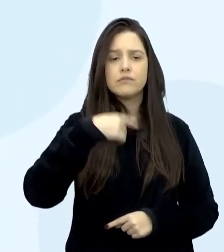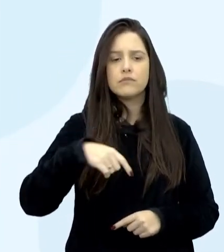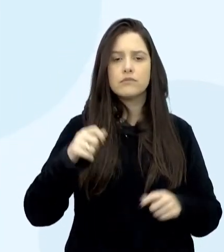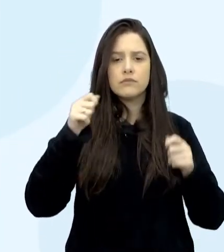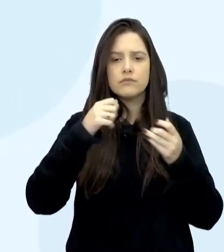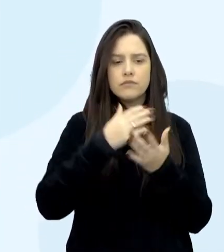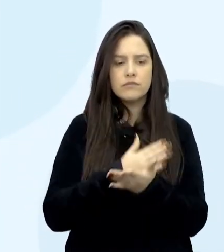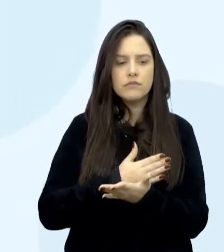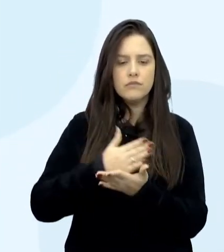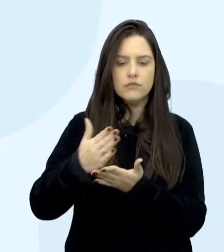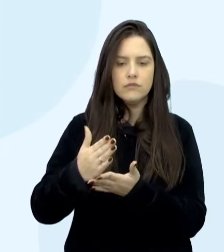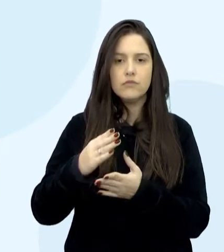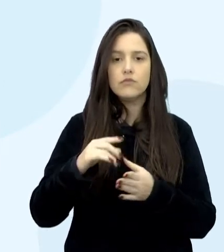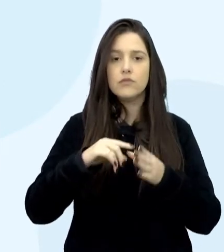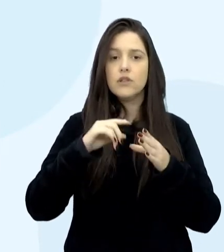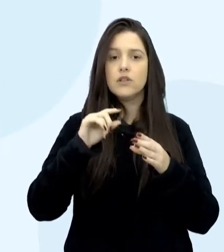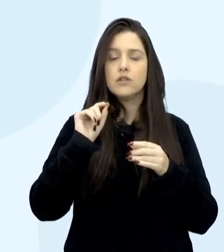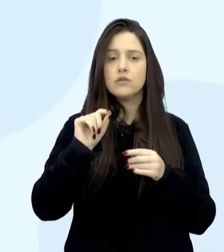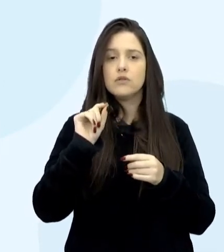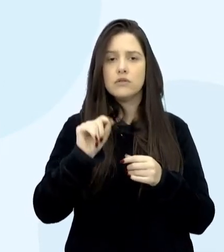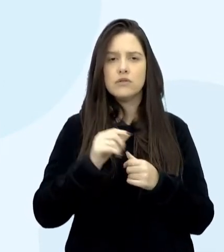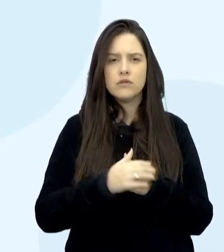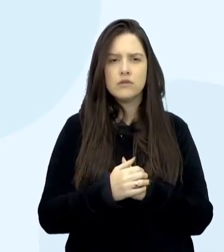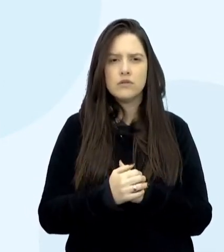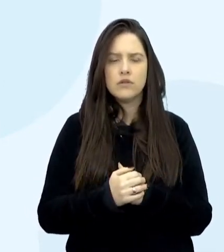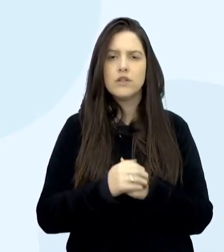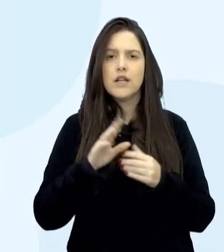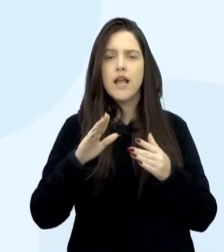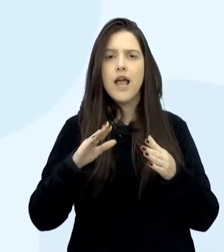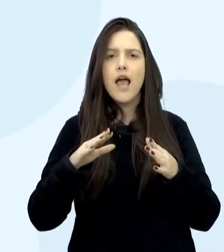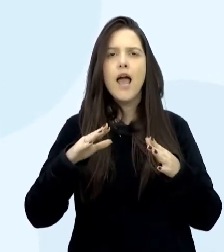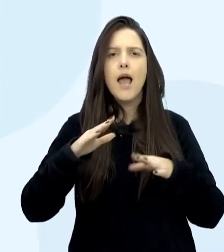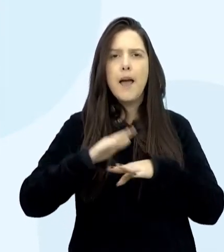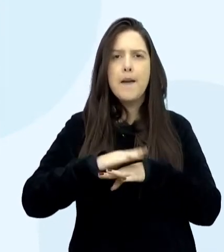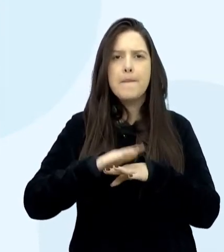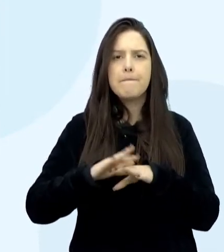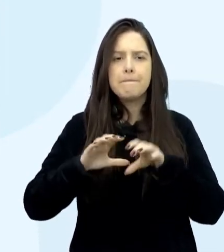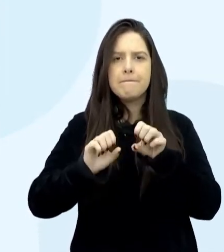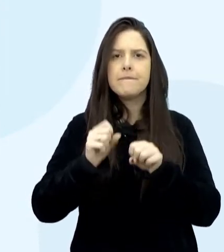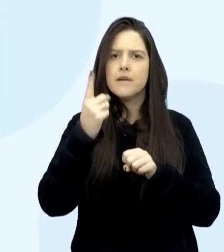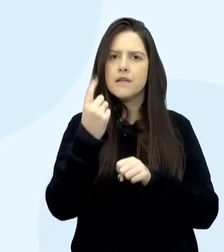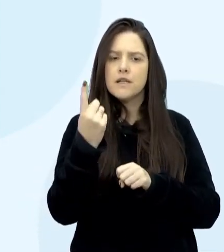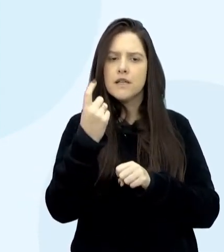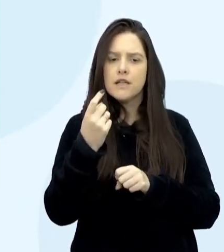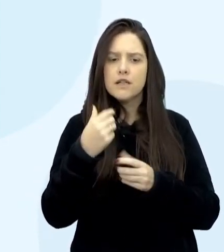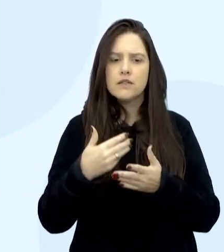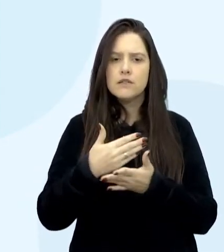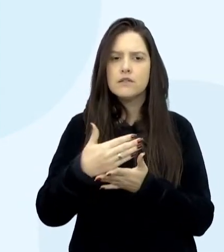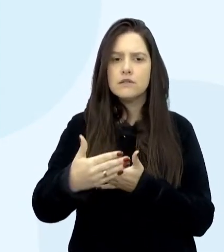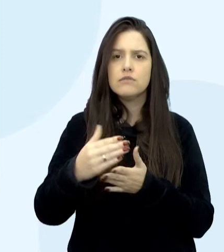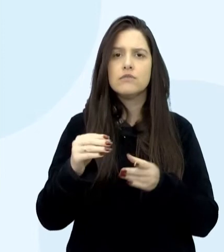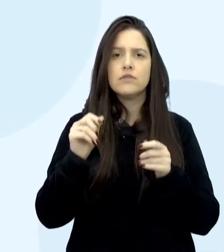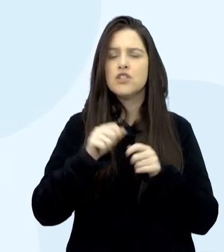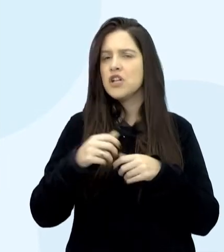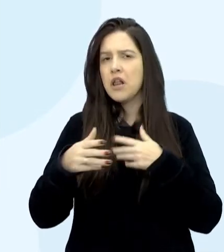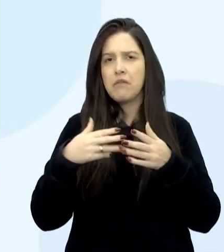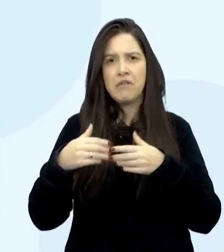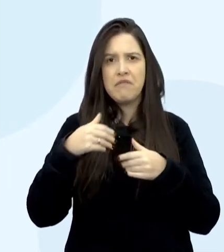Inicialmente eu tinha 100% da amostra. Passado uma unidade de tempo, que eu não sei se são 10 anos, 100 anos, seja lá o que